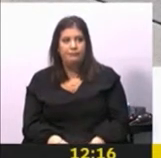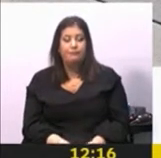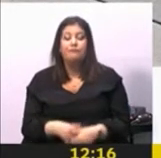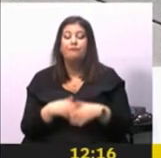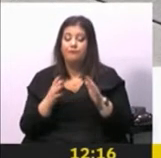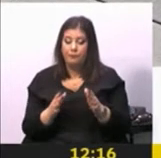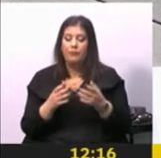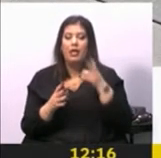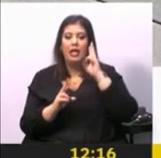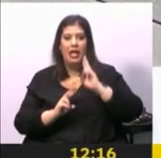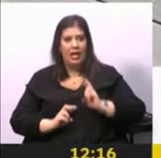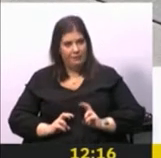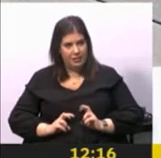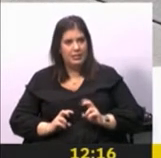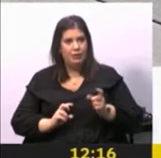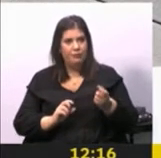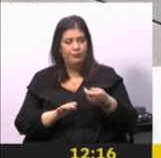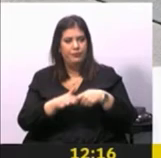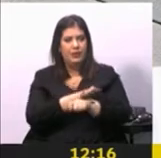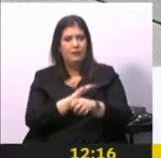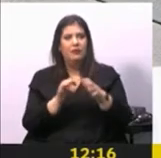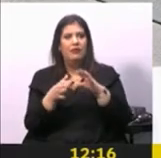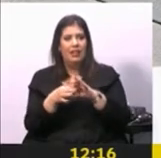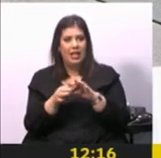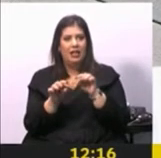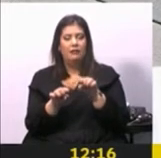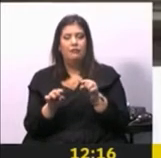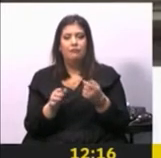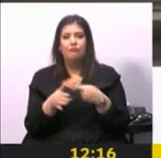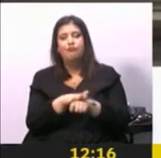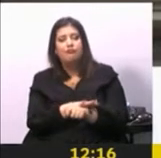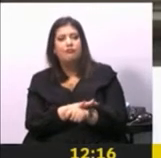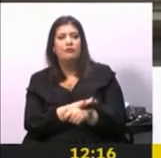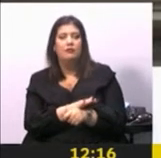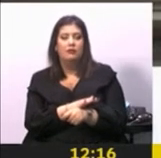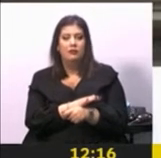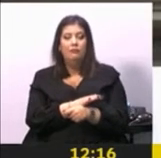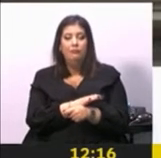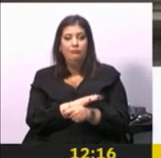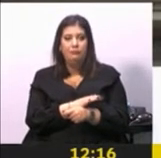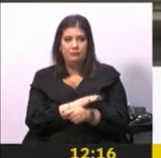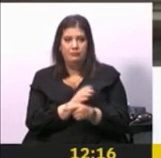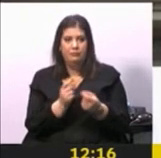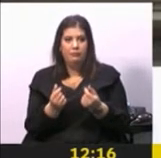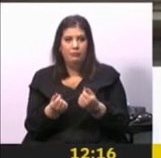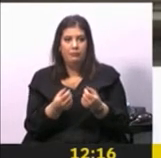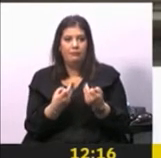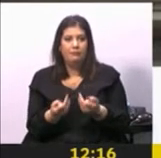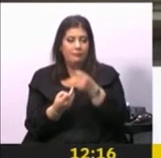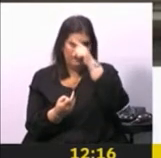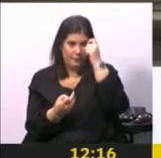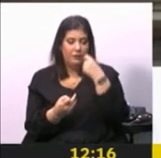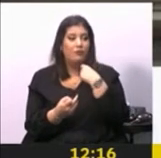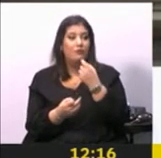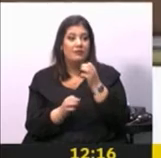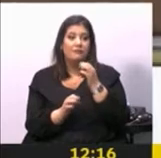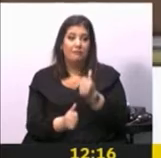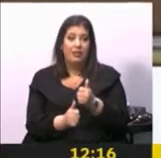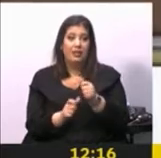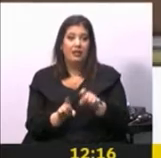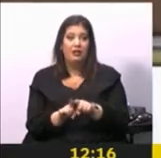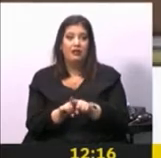a investigação criminal em questões relacionadas com a corrupção e com o branqueamento de capitais são sempre difíceis, porque, como bem disse,